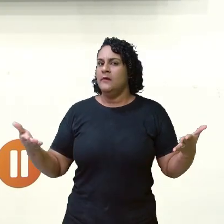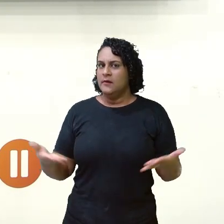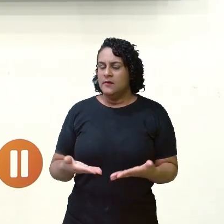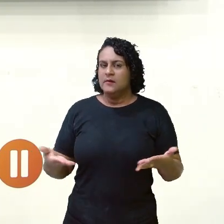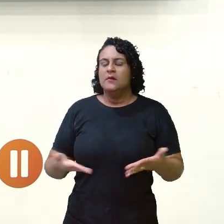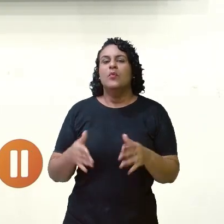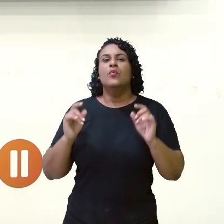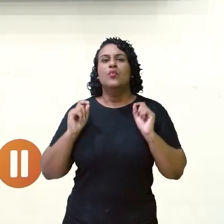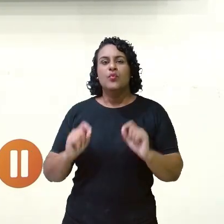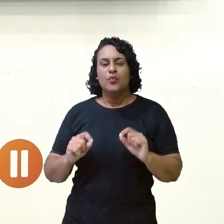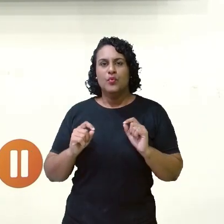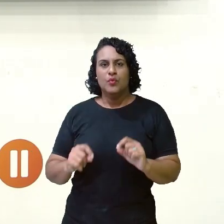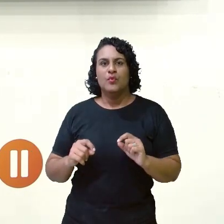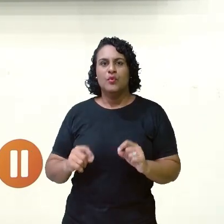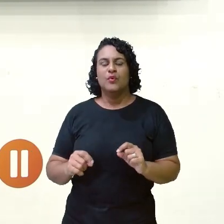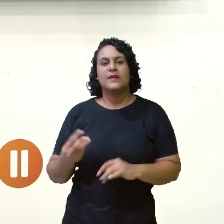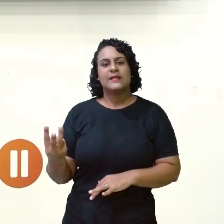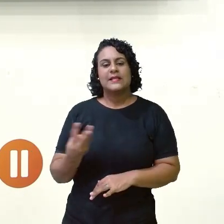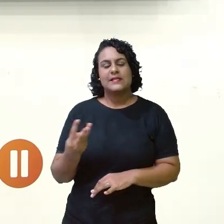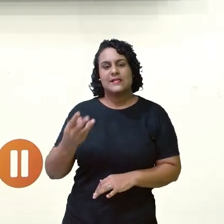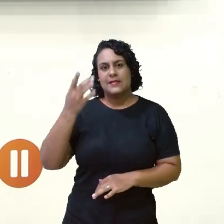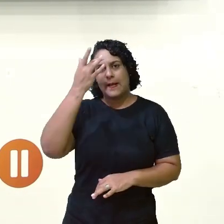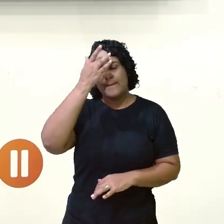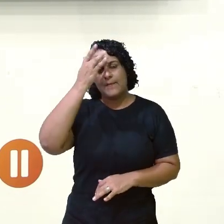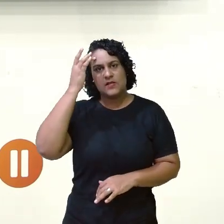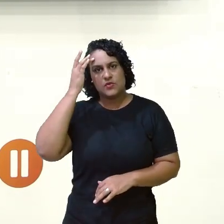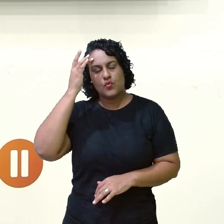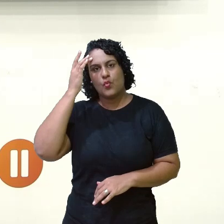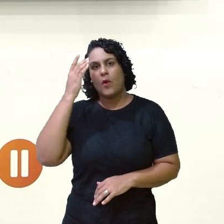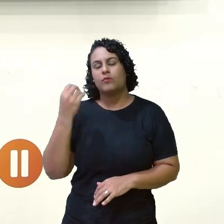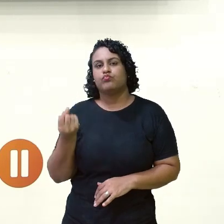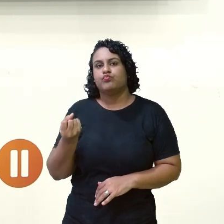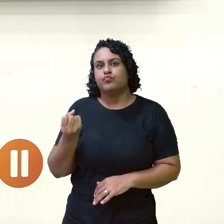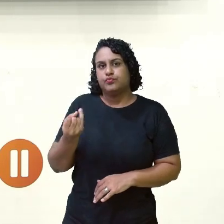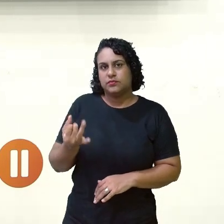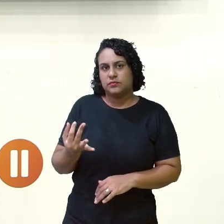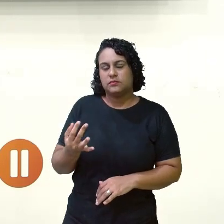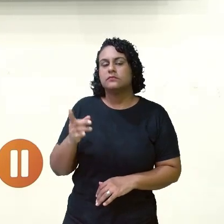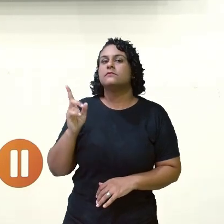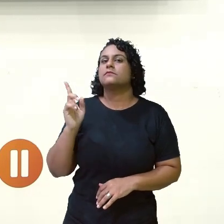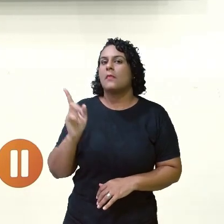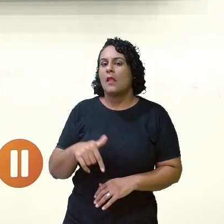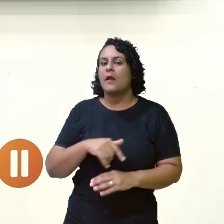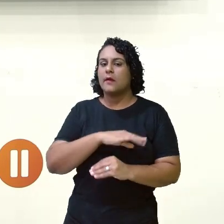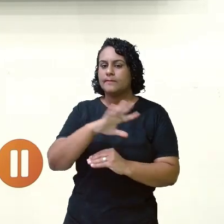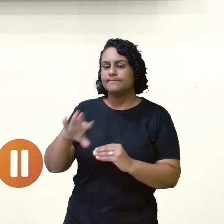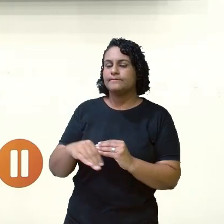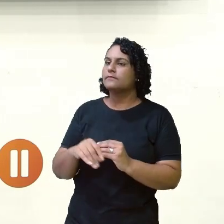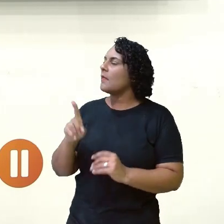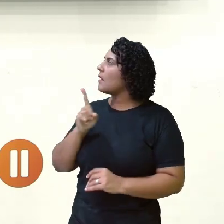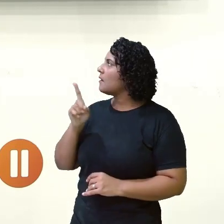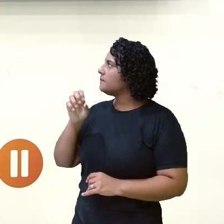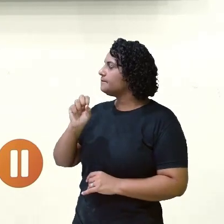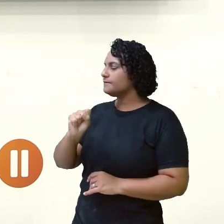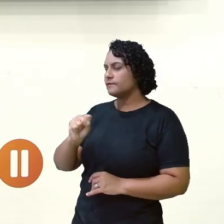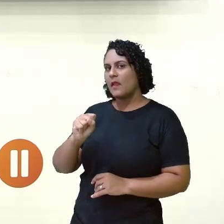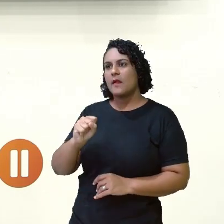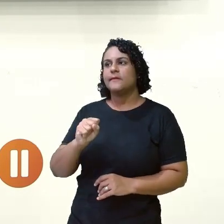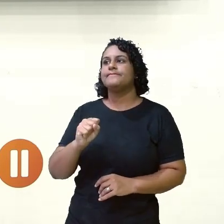agora é o quê? A terceira pessoa do plural. Observe que aí acrescentou o S. Então, a gente já está na